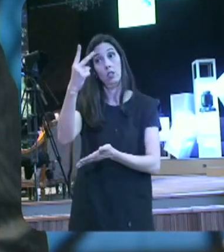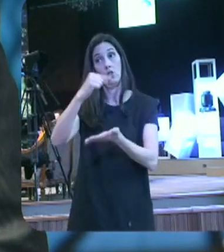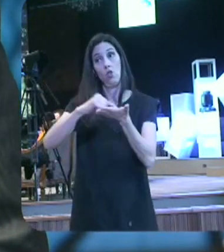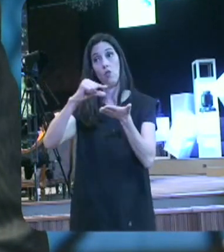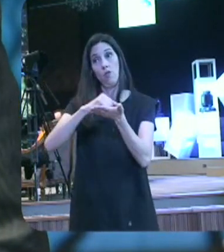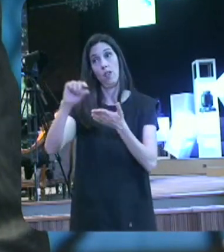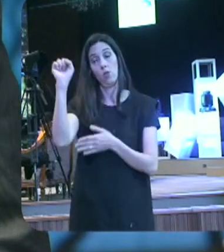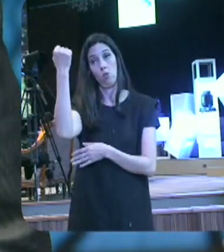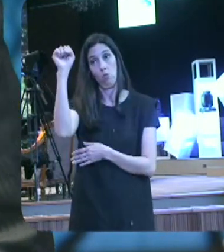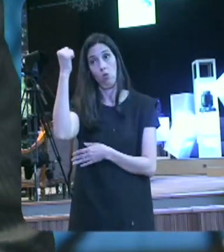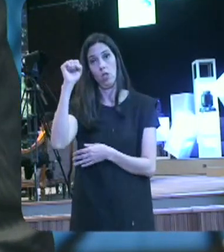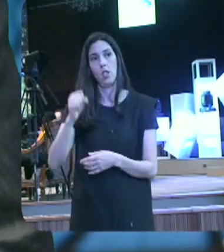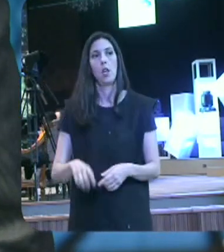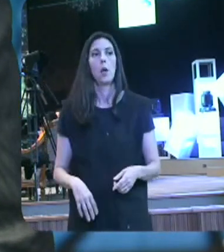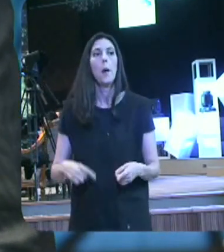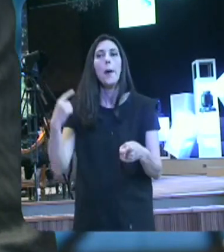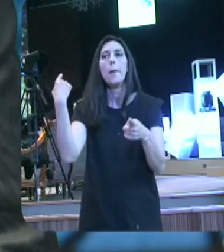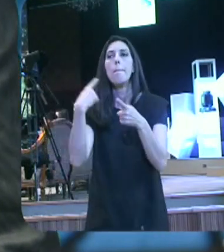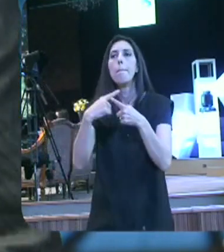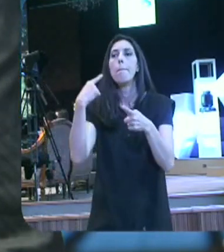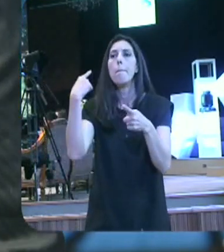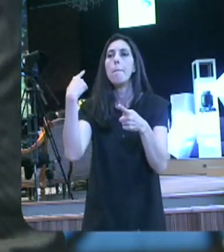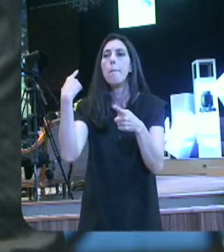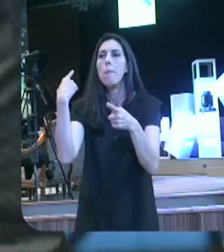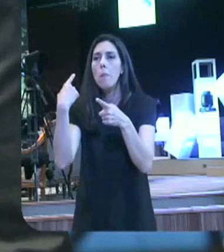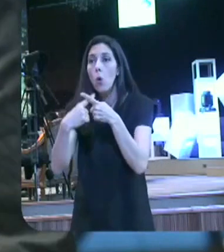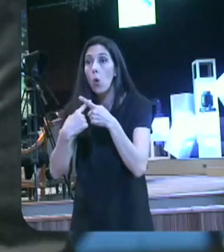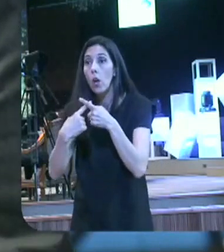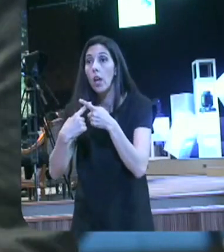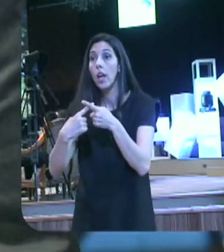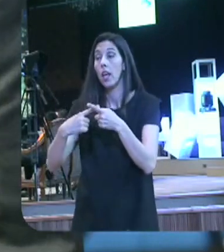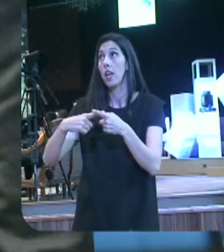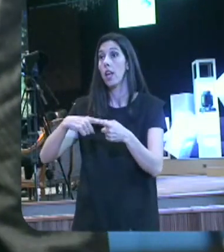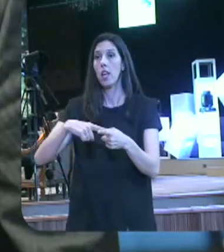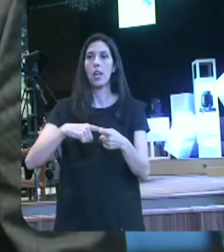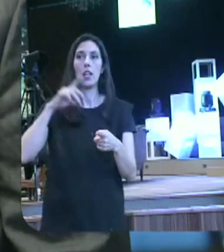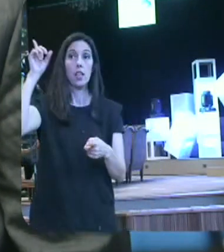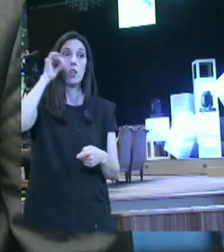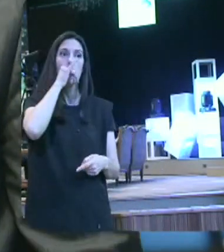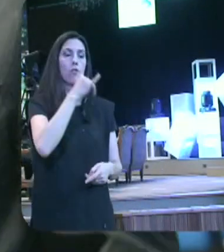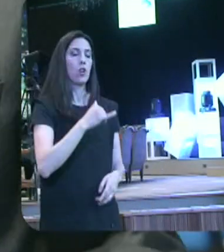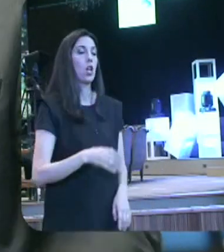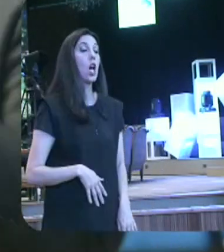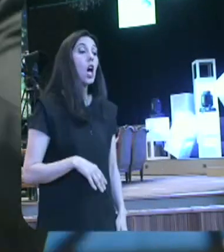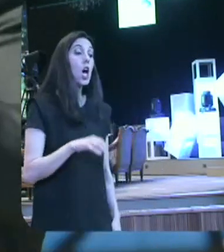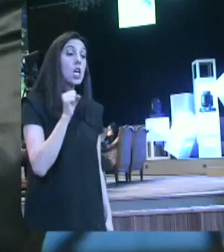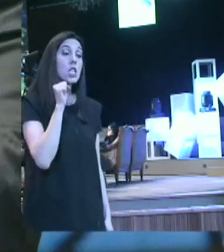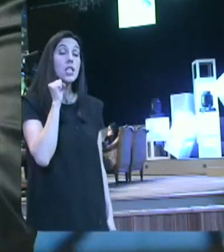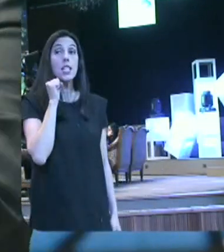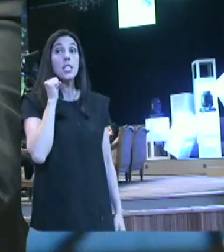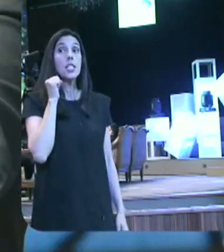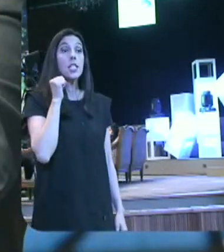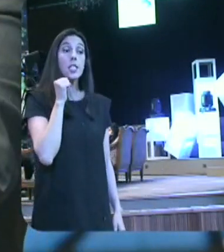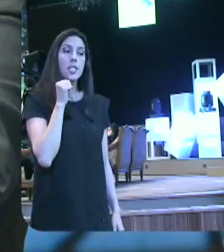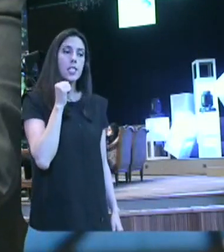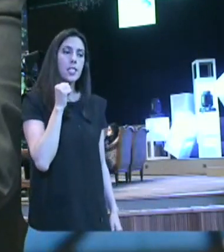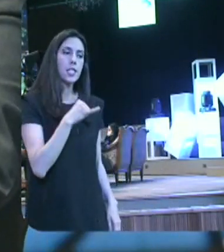em você, toca na menina dos meus olhos. Está na